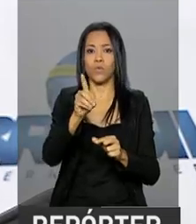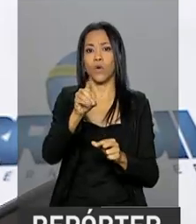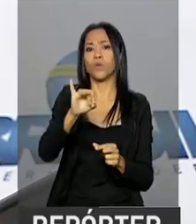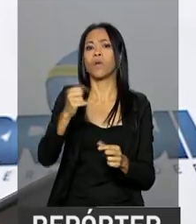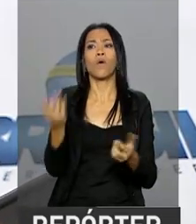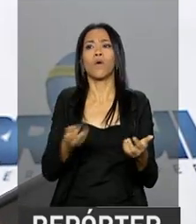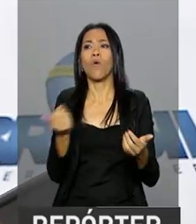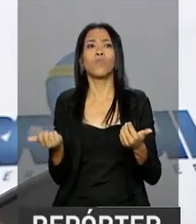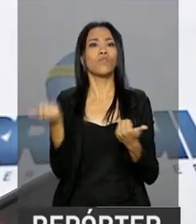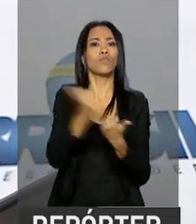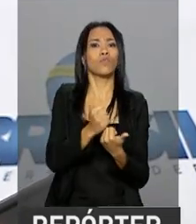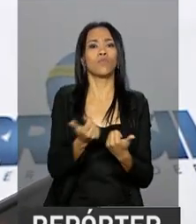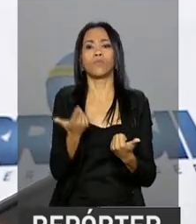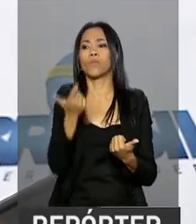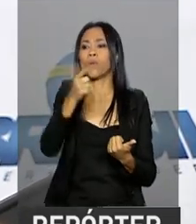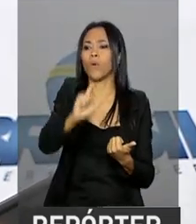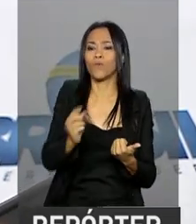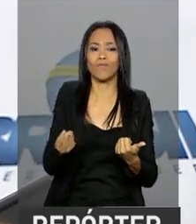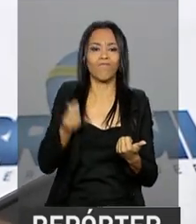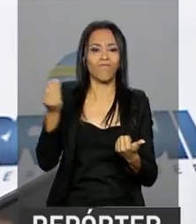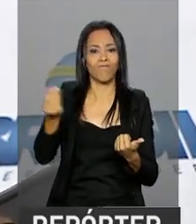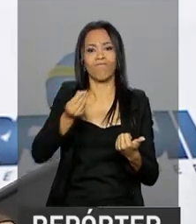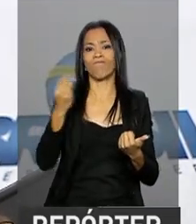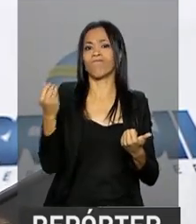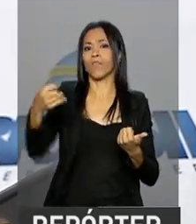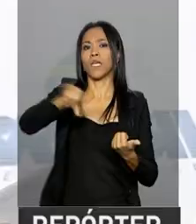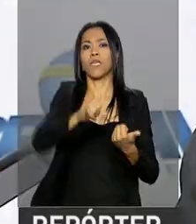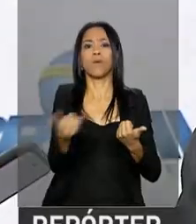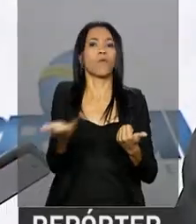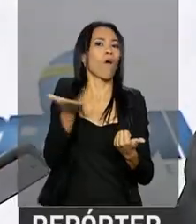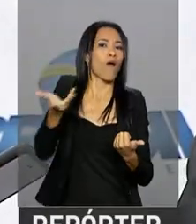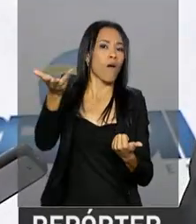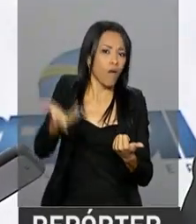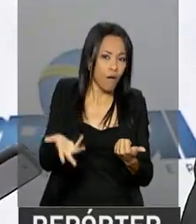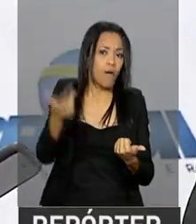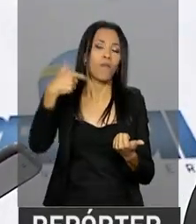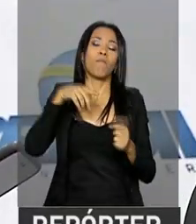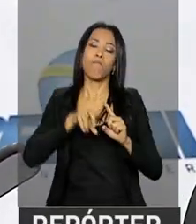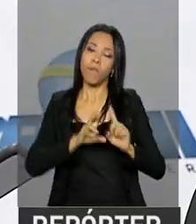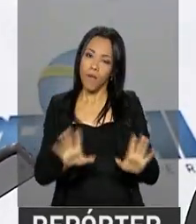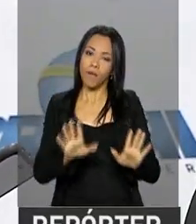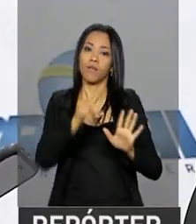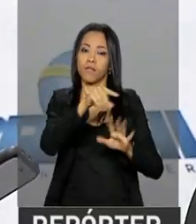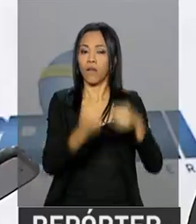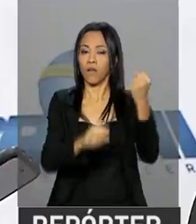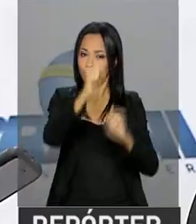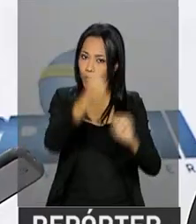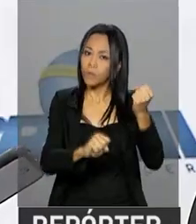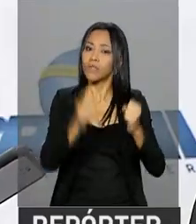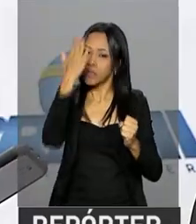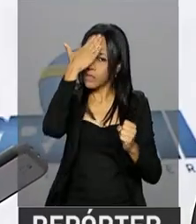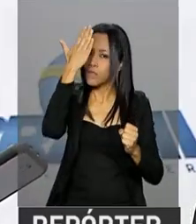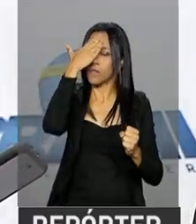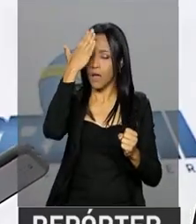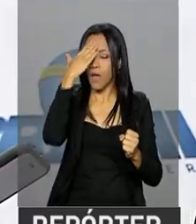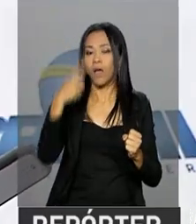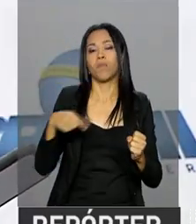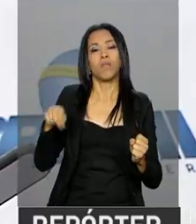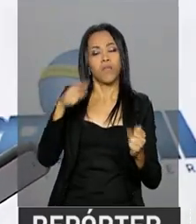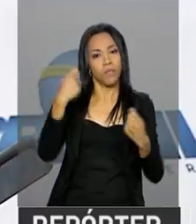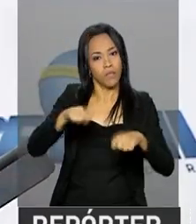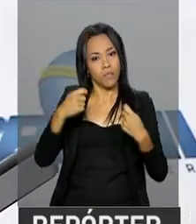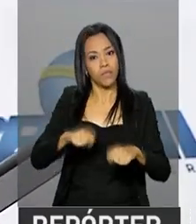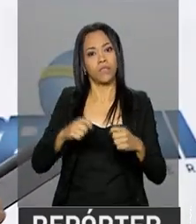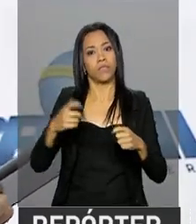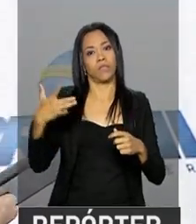substituir o sódio por outro componente dessas receitas. Mas a indústria está disposta e sabe que o mercado quer